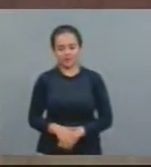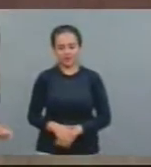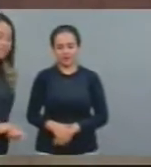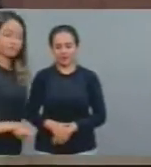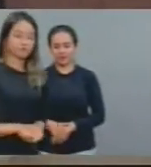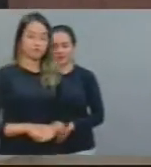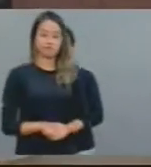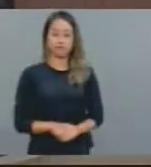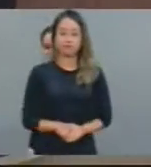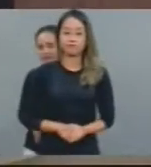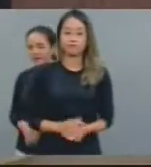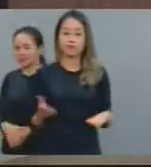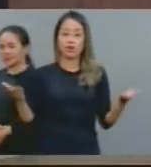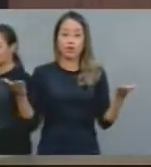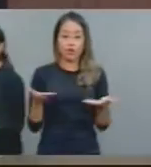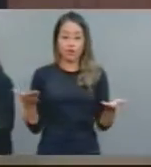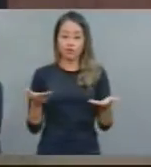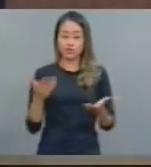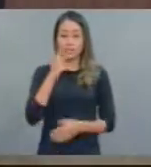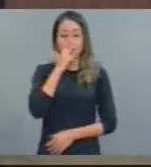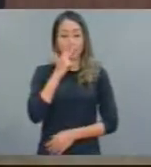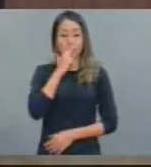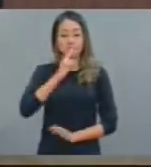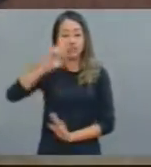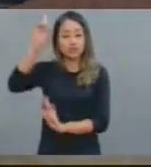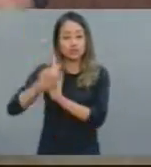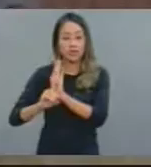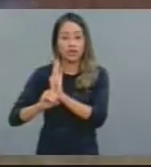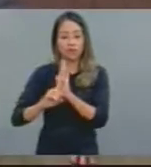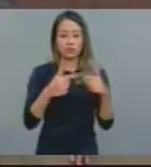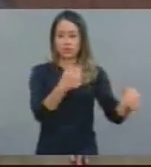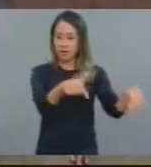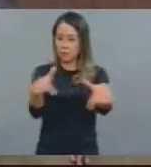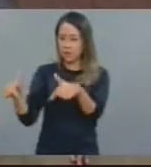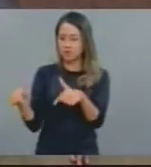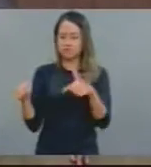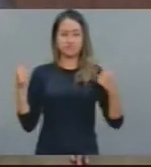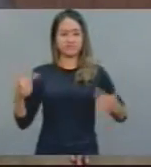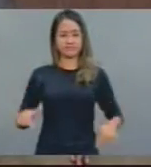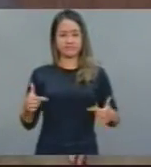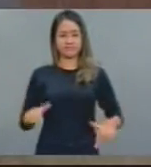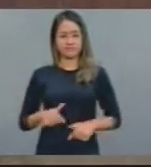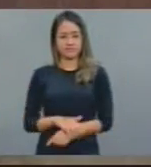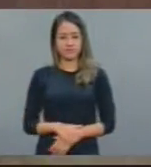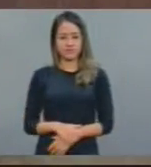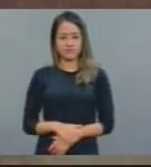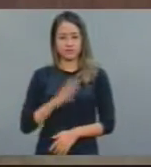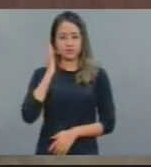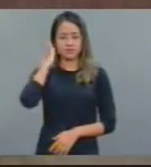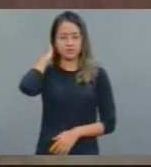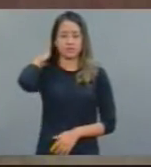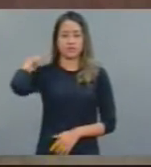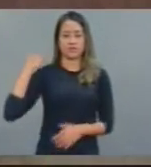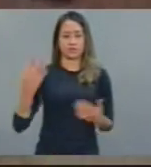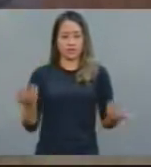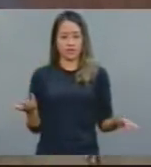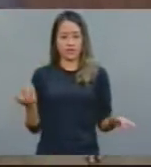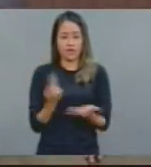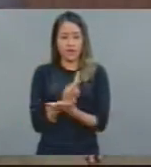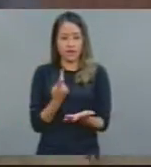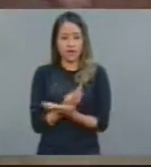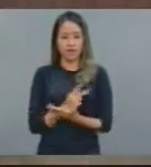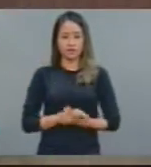de ataques aos direitos dos trabalhadores e trabalhadoras. É um ataque